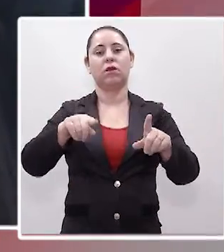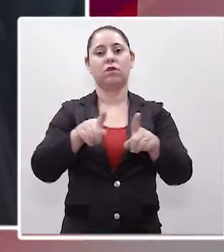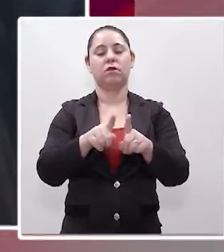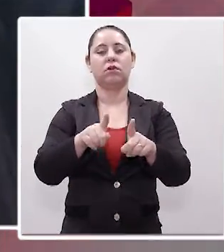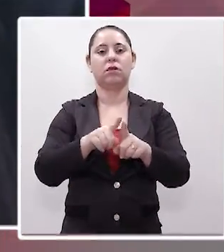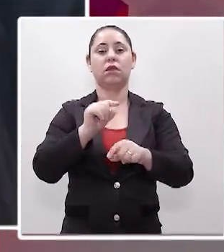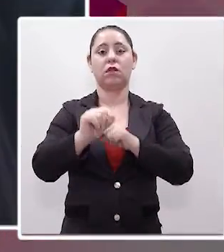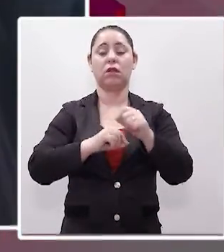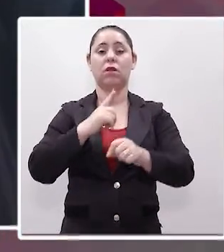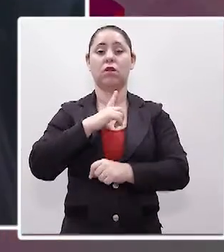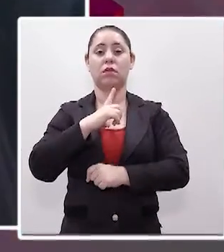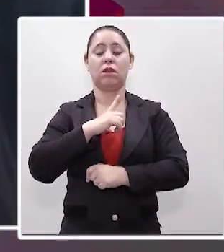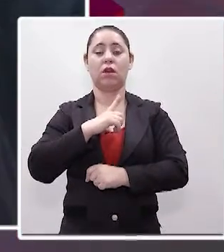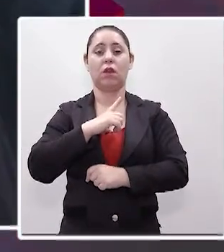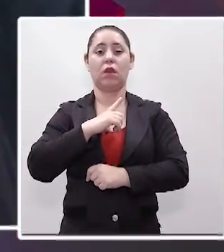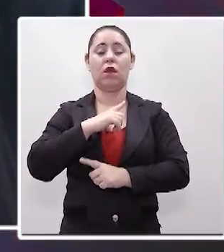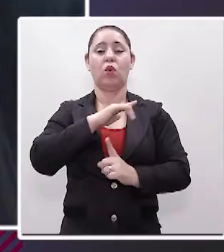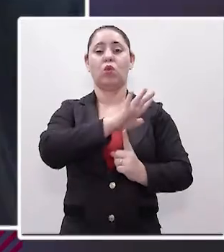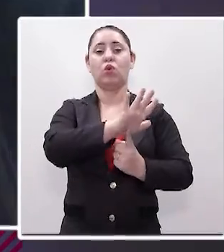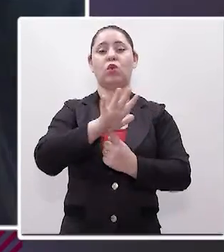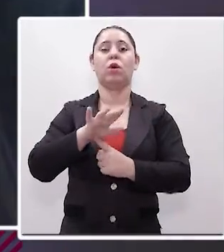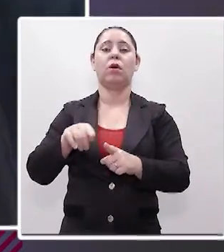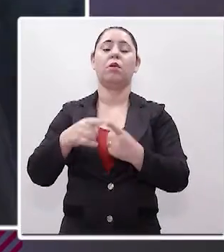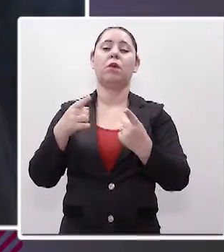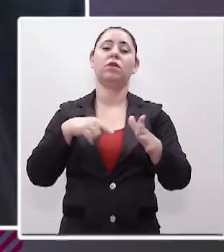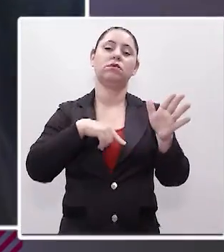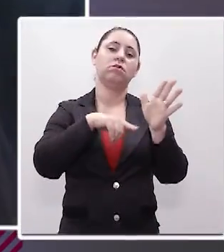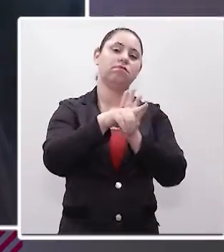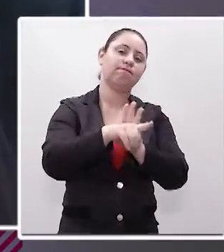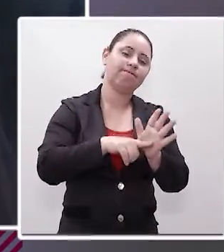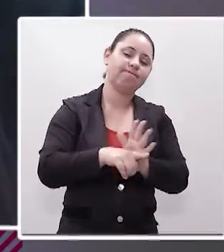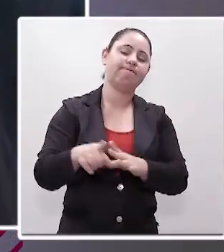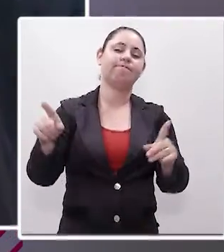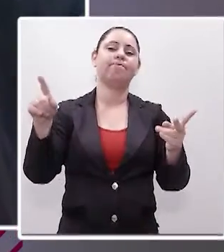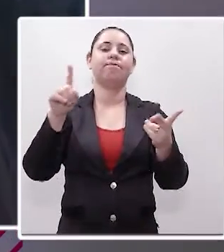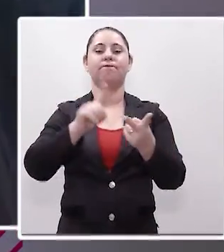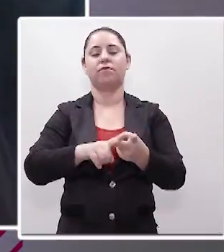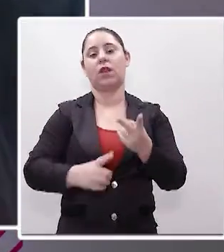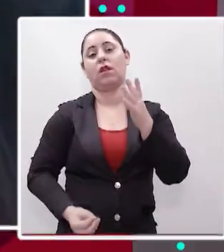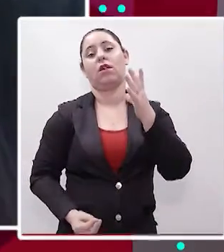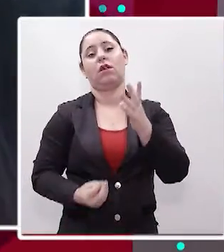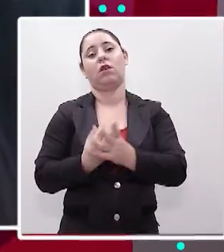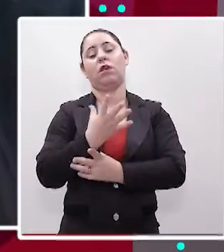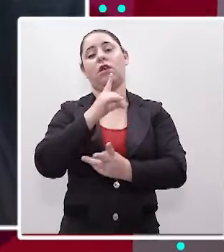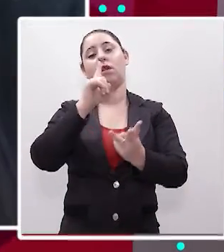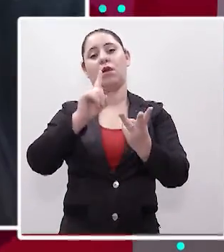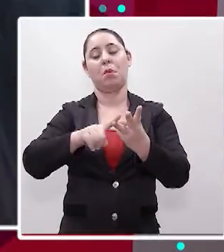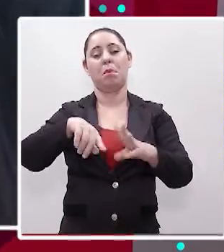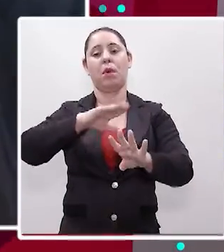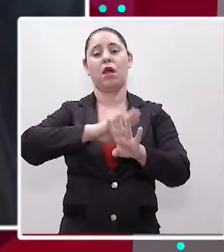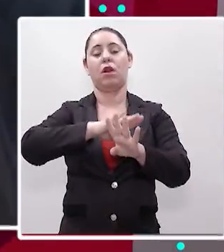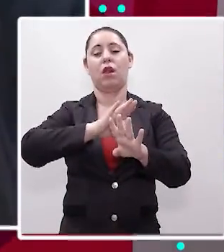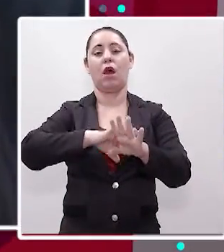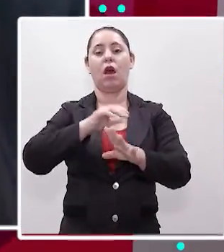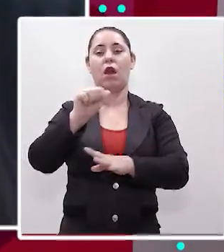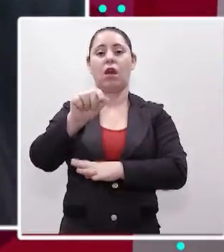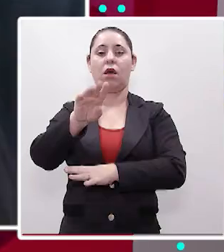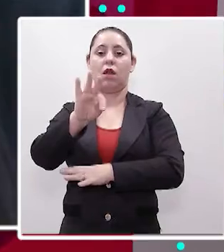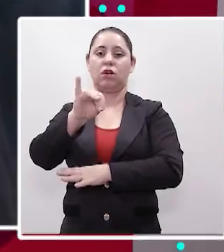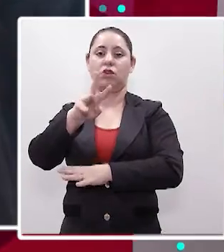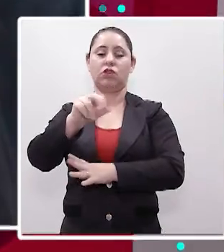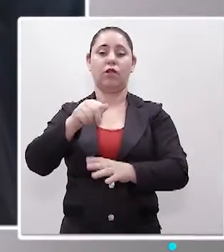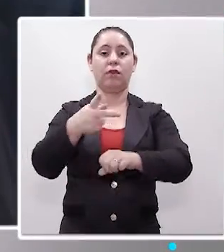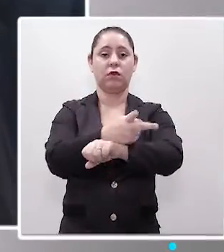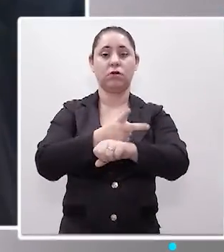trabalho, que envolvem também exposição, mas envolvem pesquisa, envolvem criação,